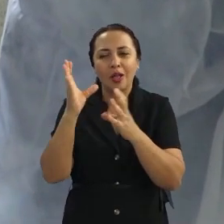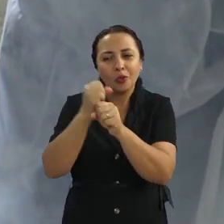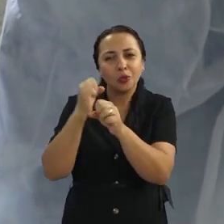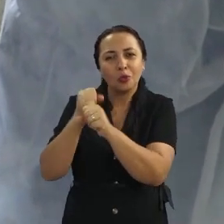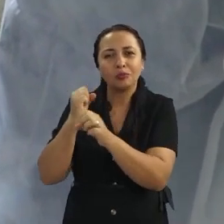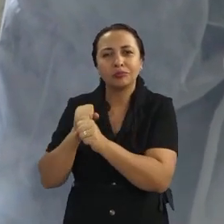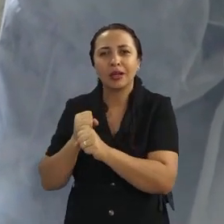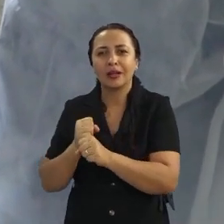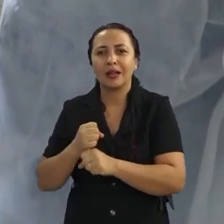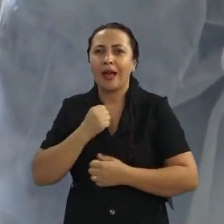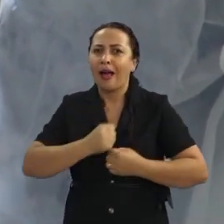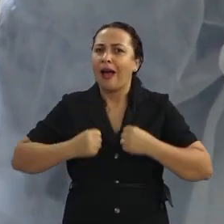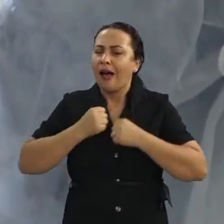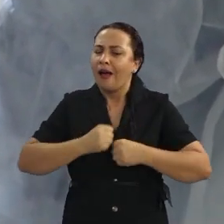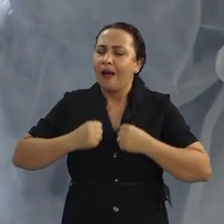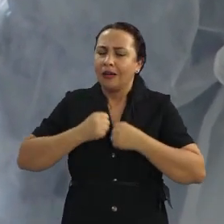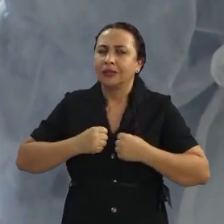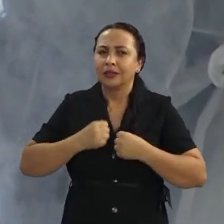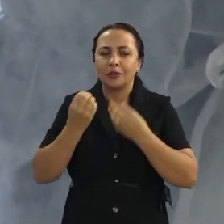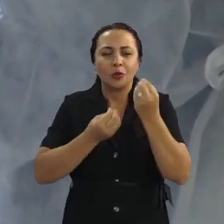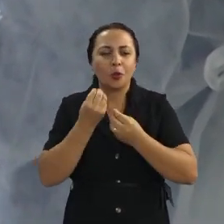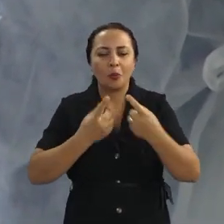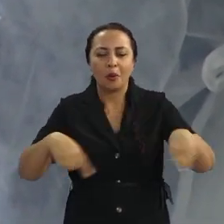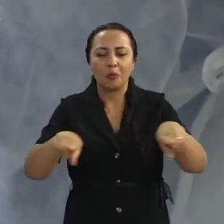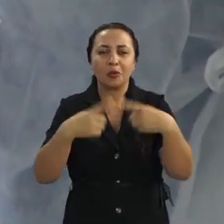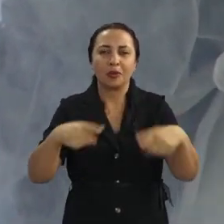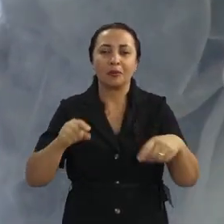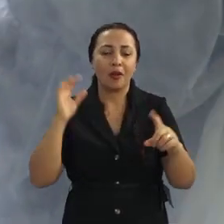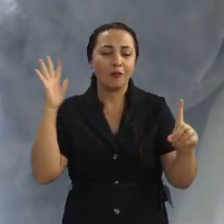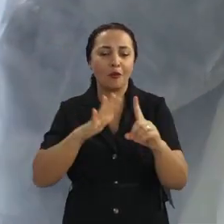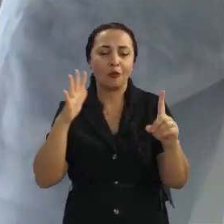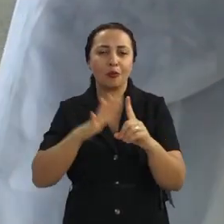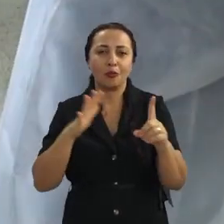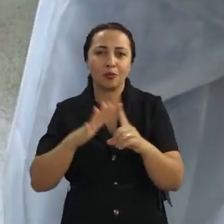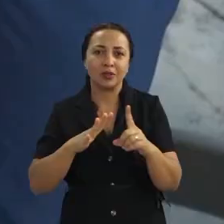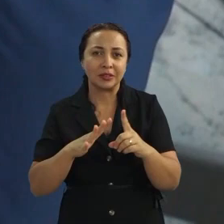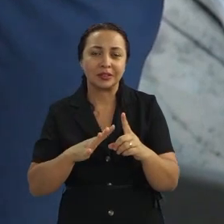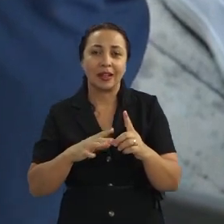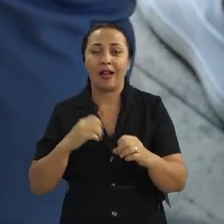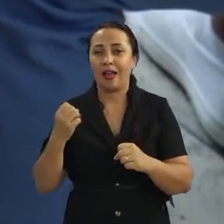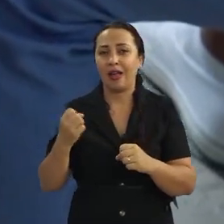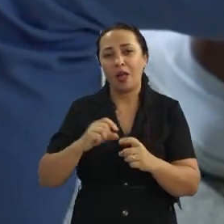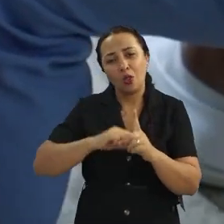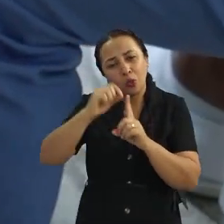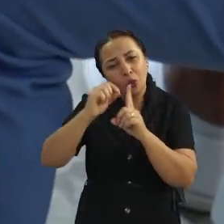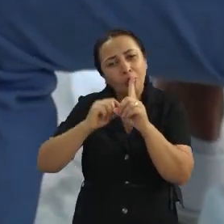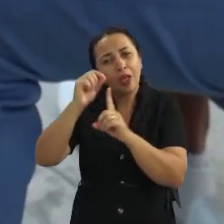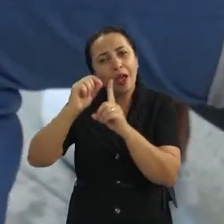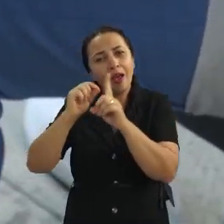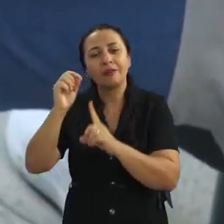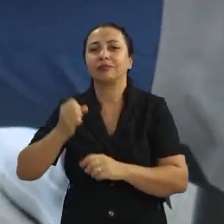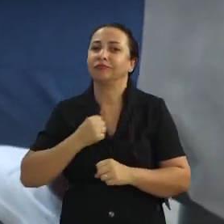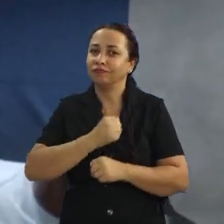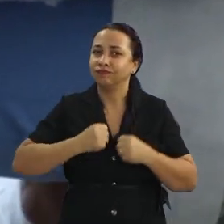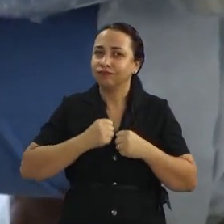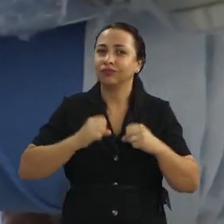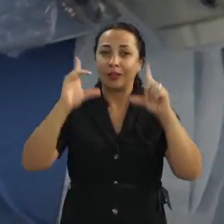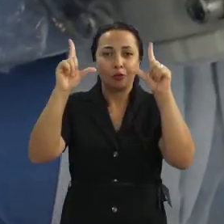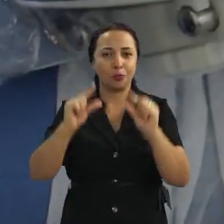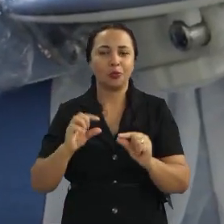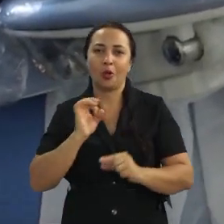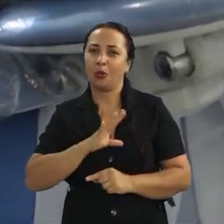é medir né os níveis de ansiedade de que forma essa música terapia ela vai influenciar né nos níveis de ansiedade do paciente